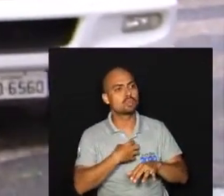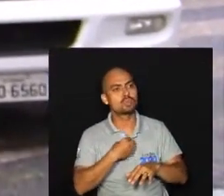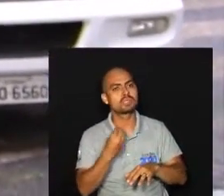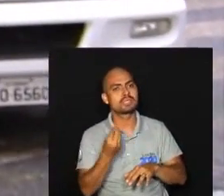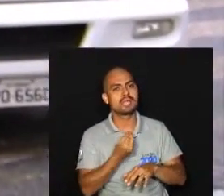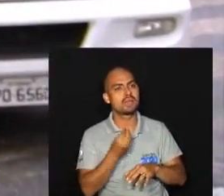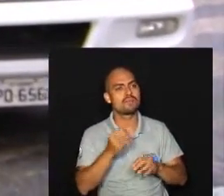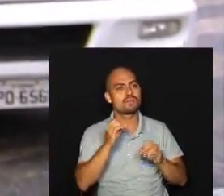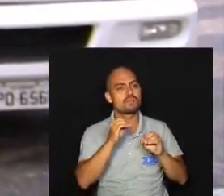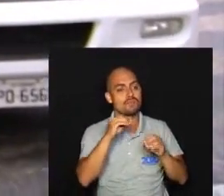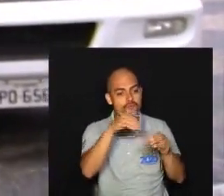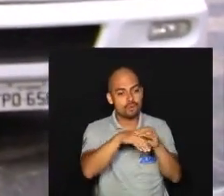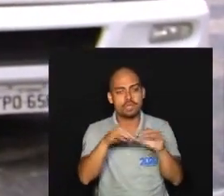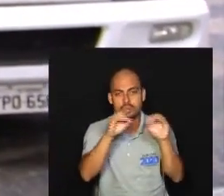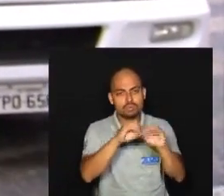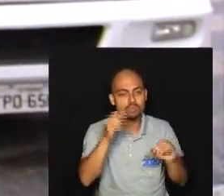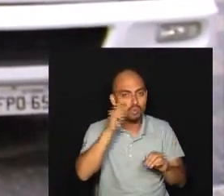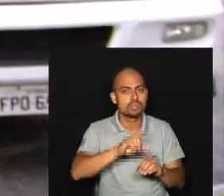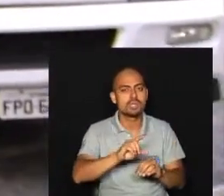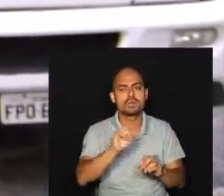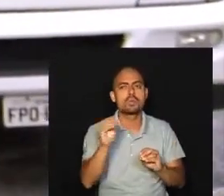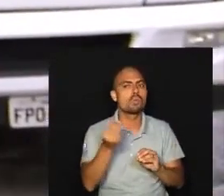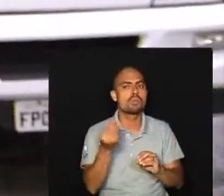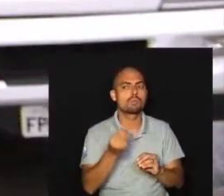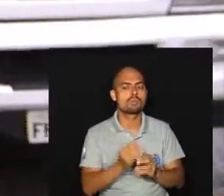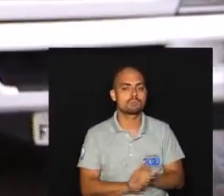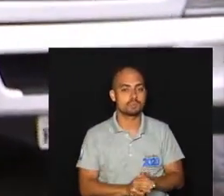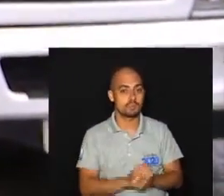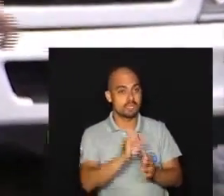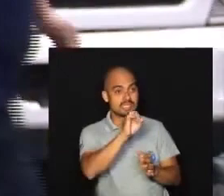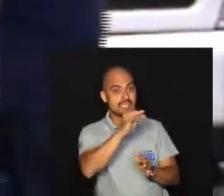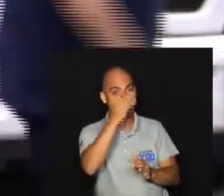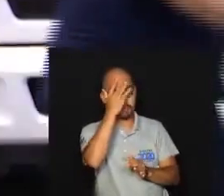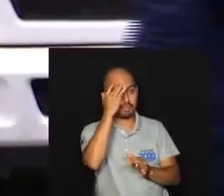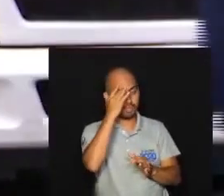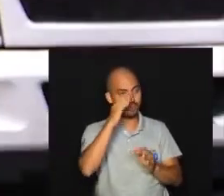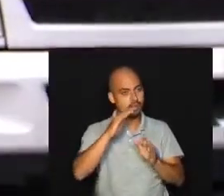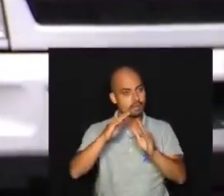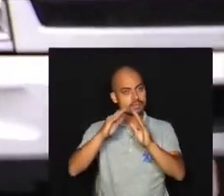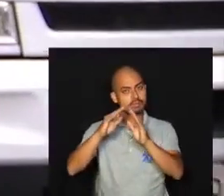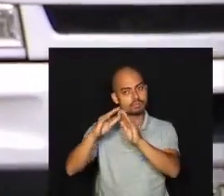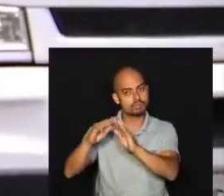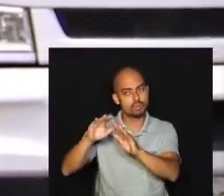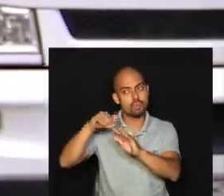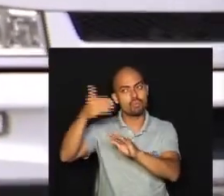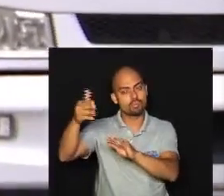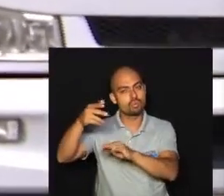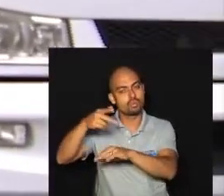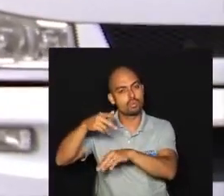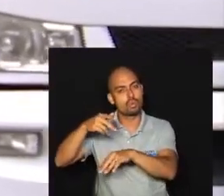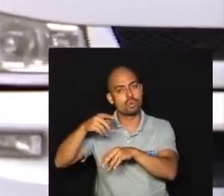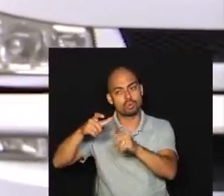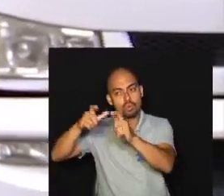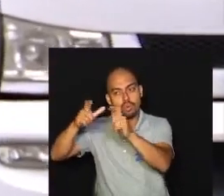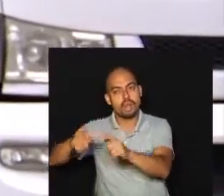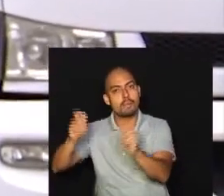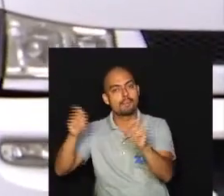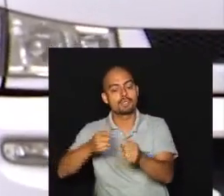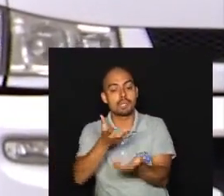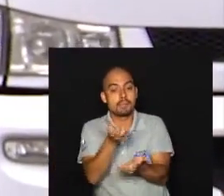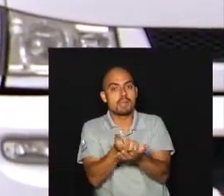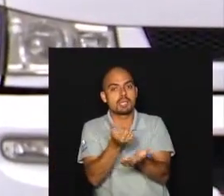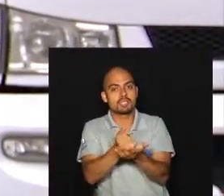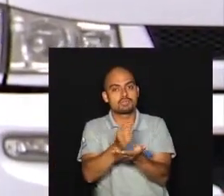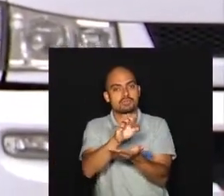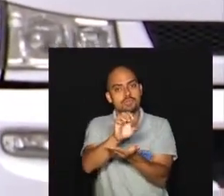quais são os procedimentos, Cleano? Quem estiver fora do domicílio eleitoral no dia, ele pode utilizar o aplicativo, o e-título, para justificar. O